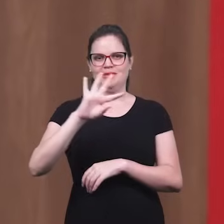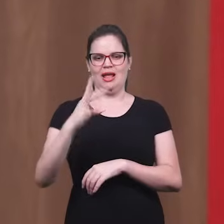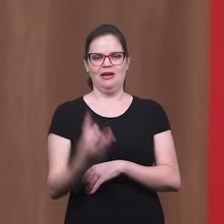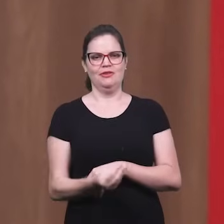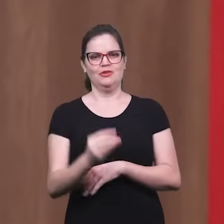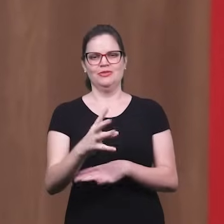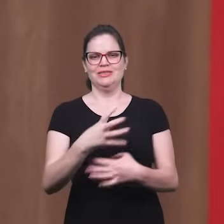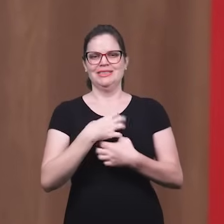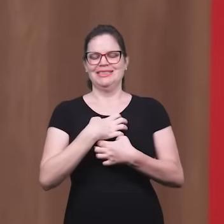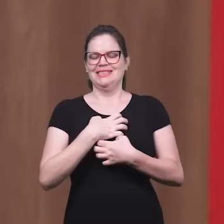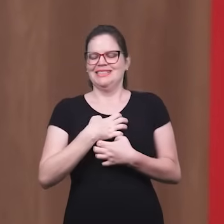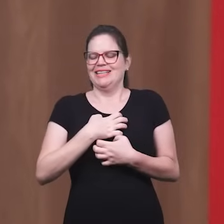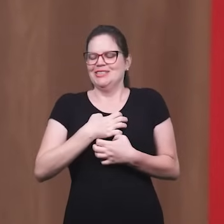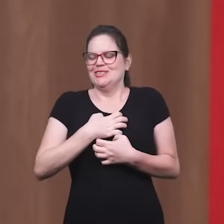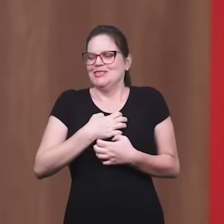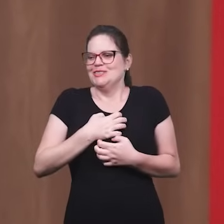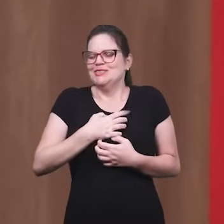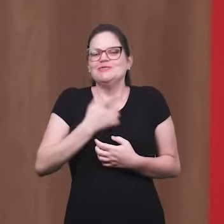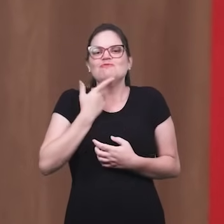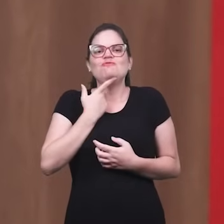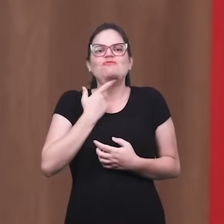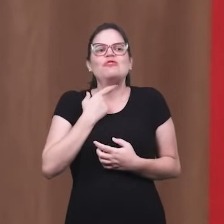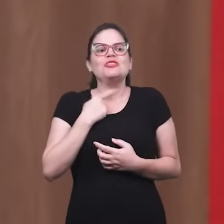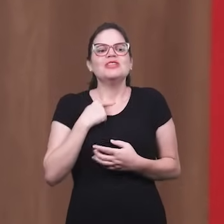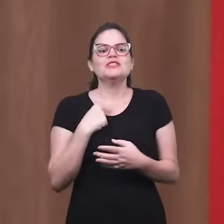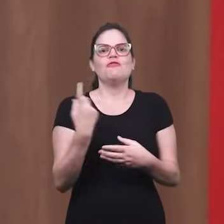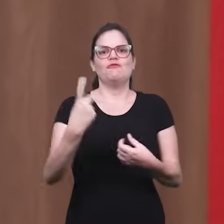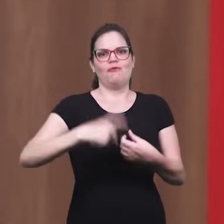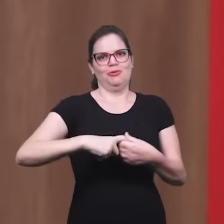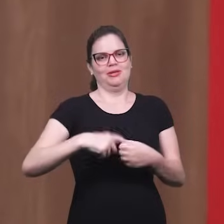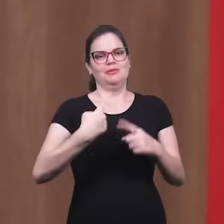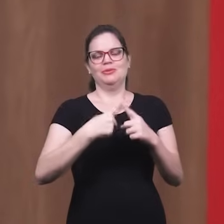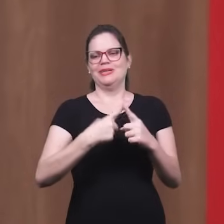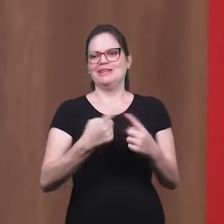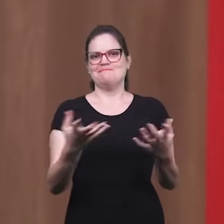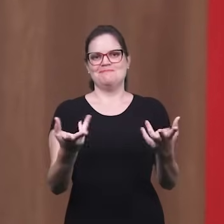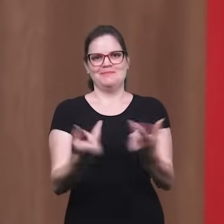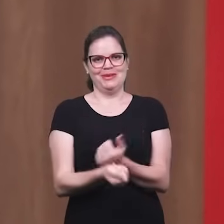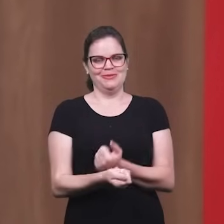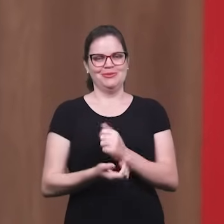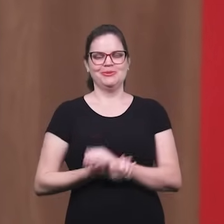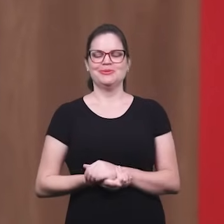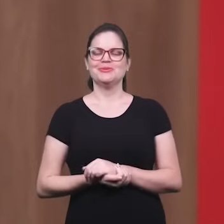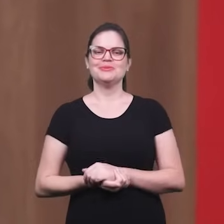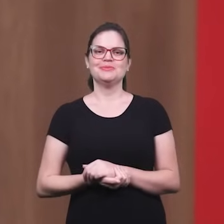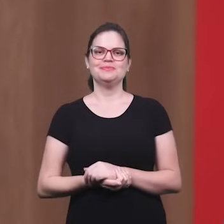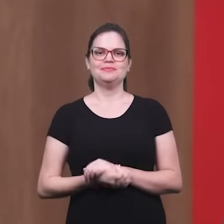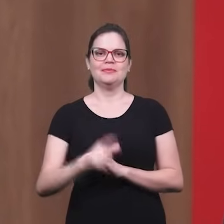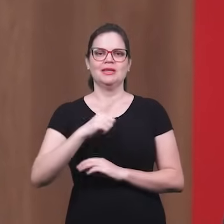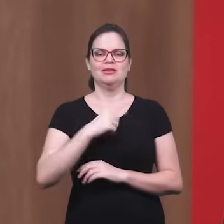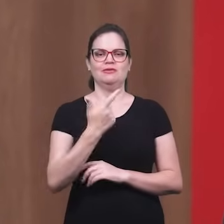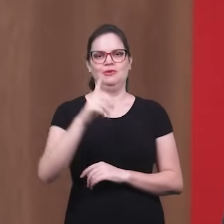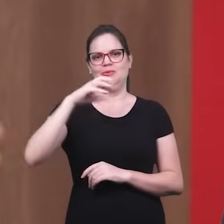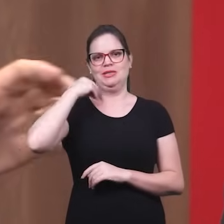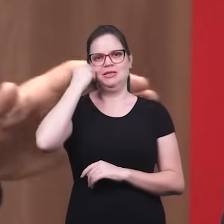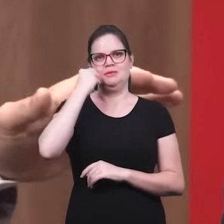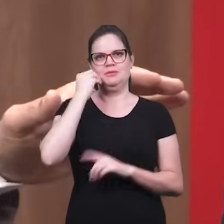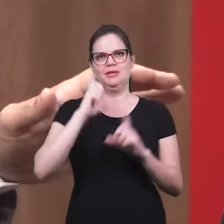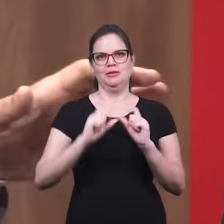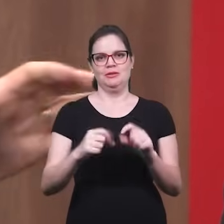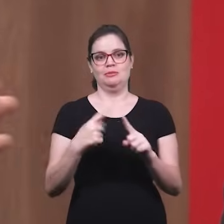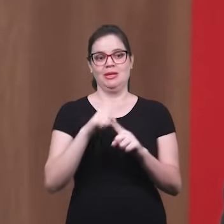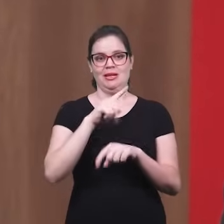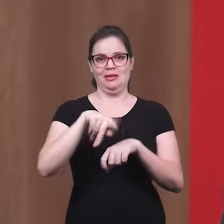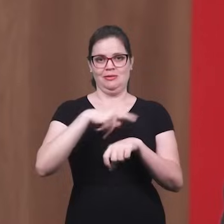contagiante, você sente vontade de sempre voltar. E tivemos uma experiência lá muito interessante, porque lá